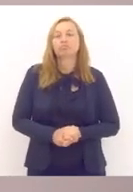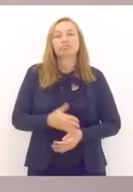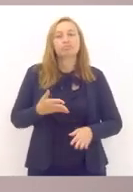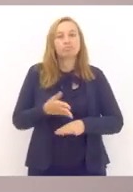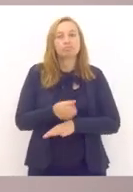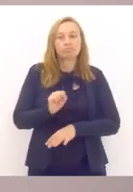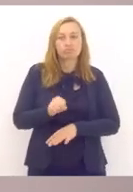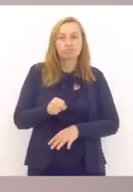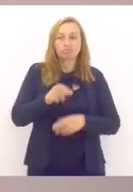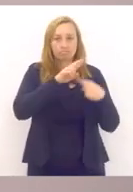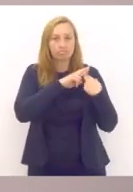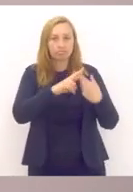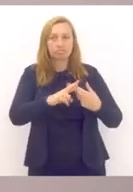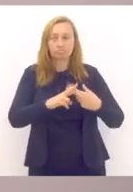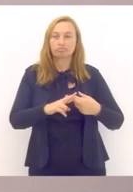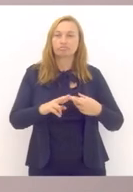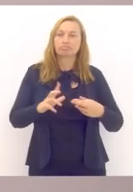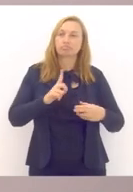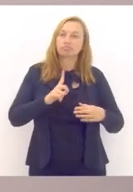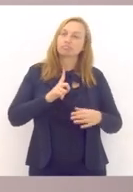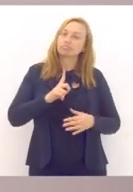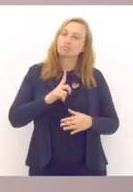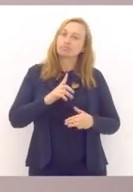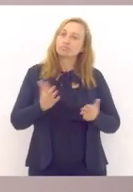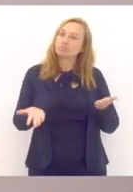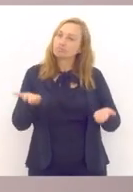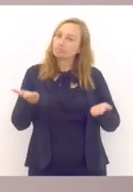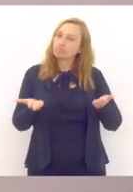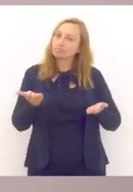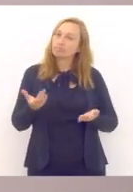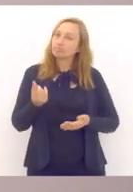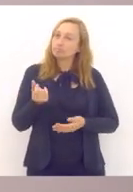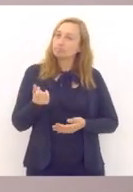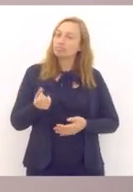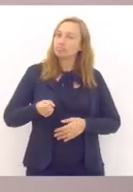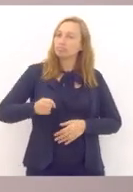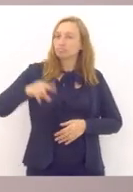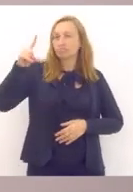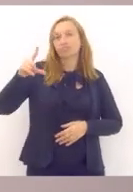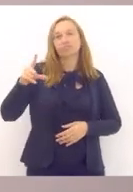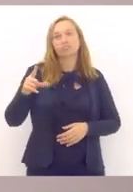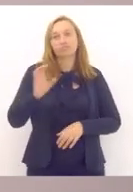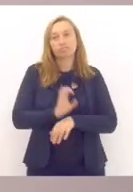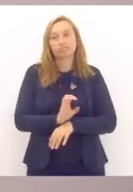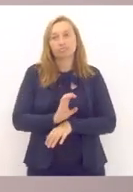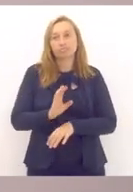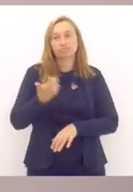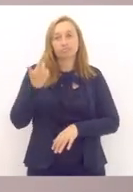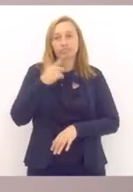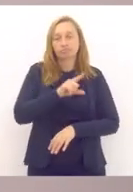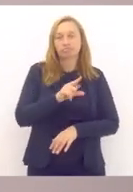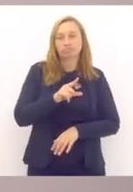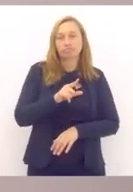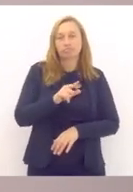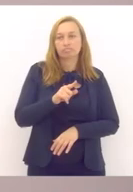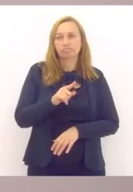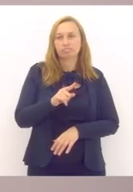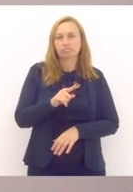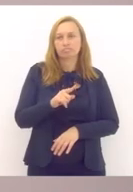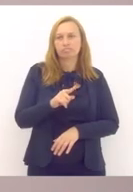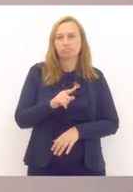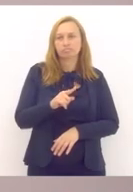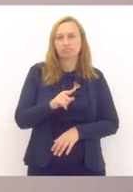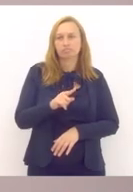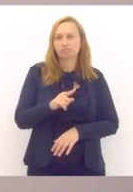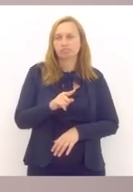lá de maneira responsável para a gente manter sempre o valor e o valor alto. Nós somos um Estado que não estava conseguindo sequer